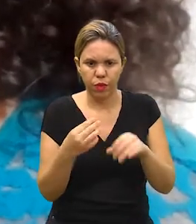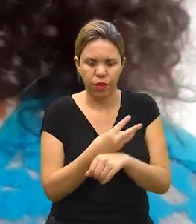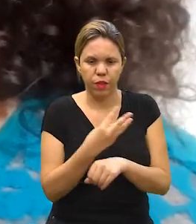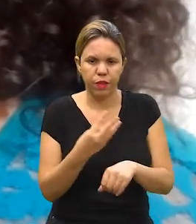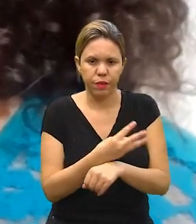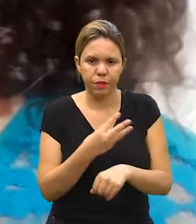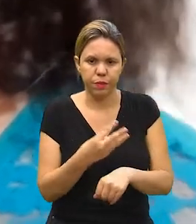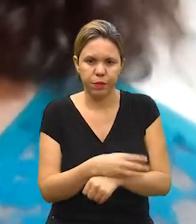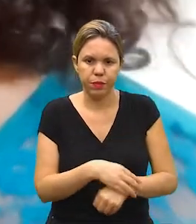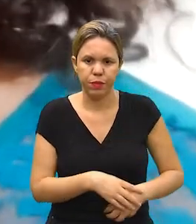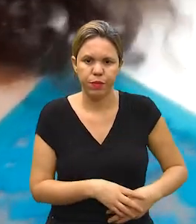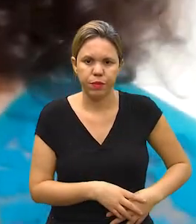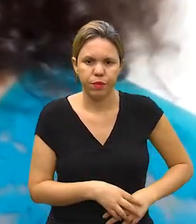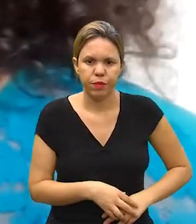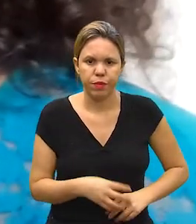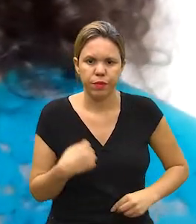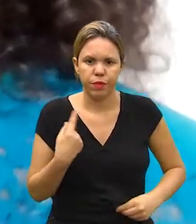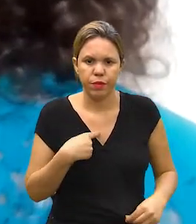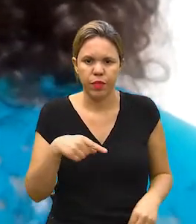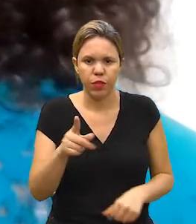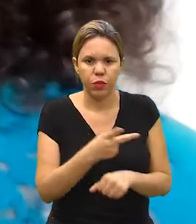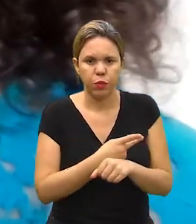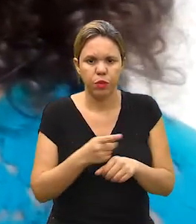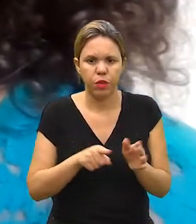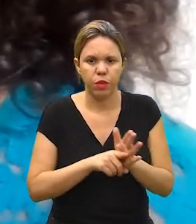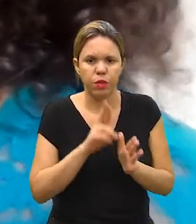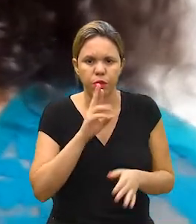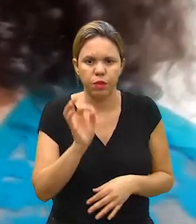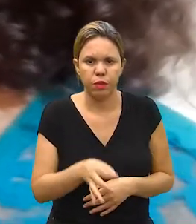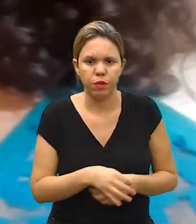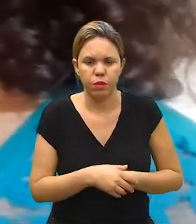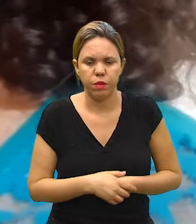nosso WhatsApp, que a gente vai atrás das respostas